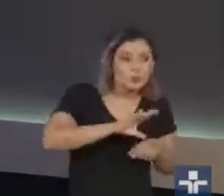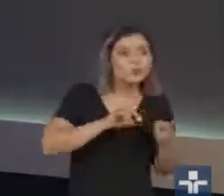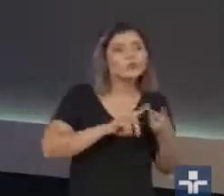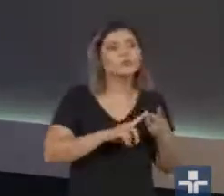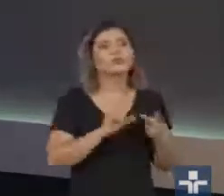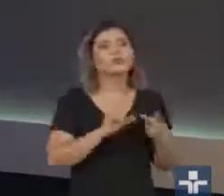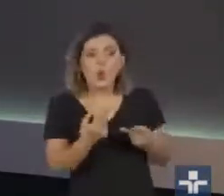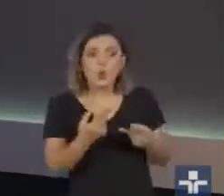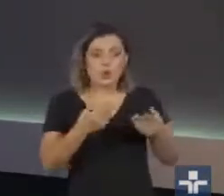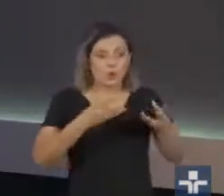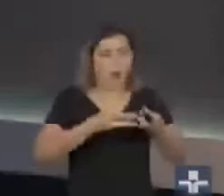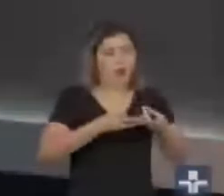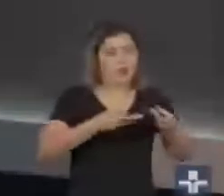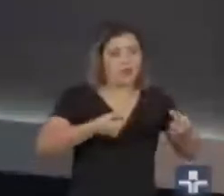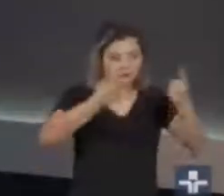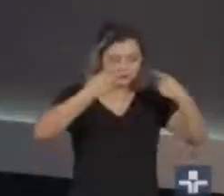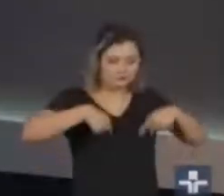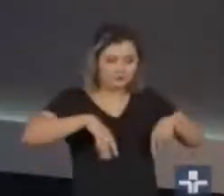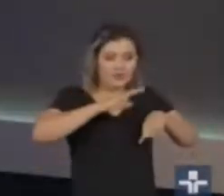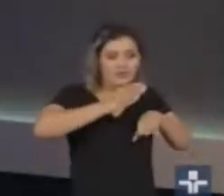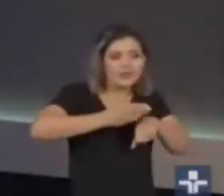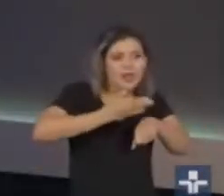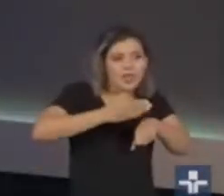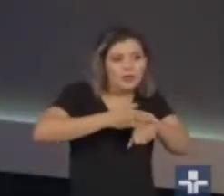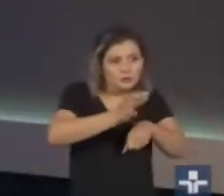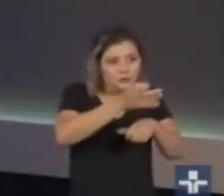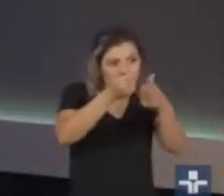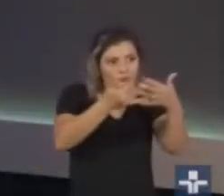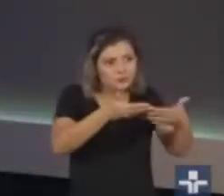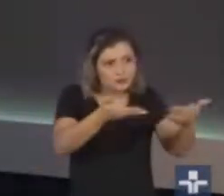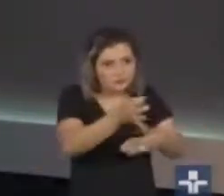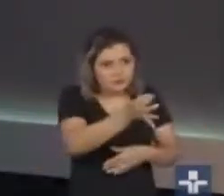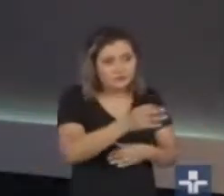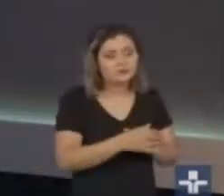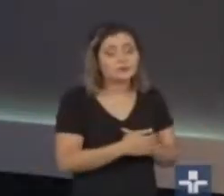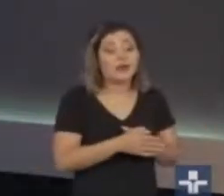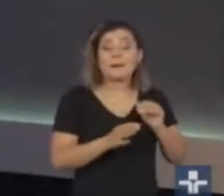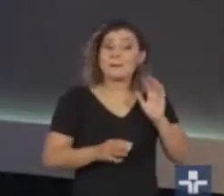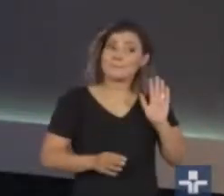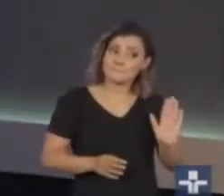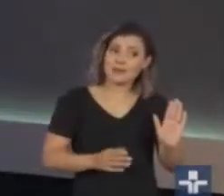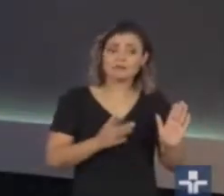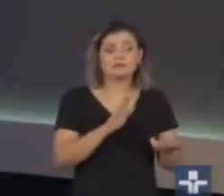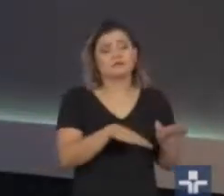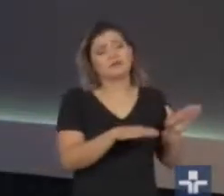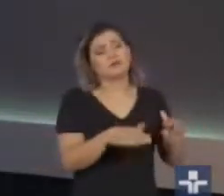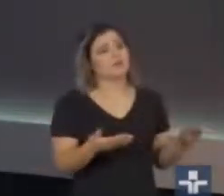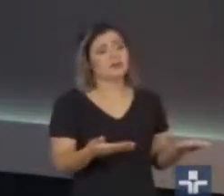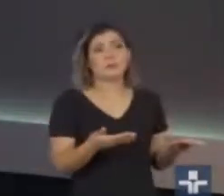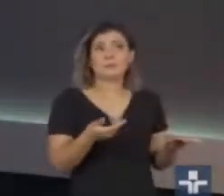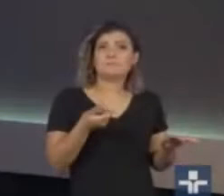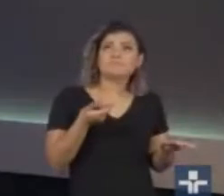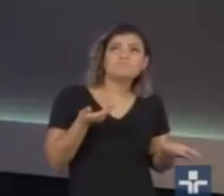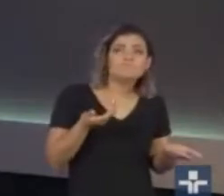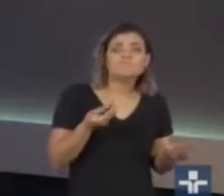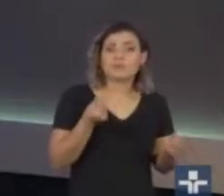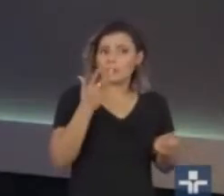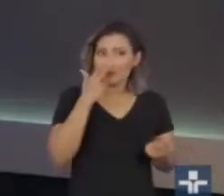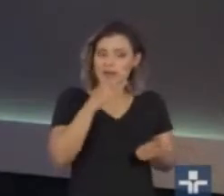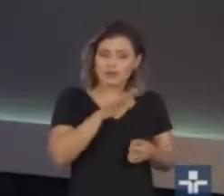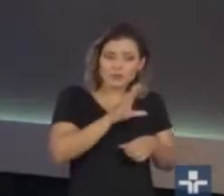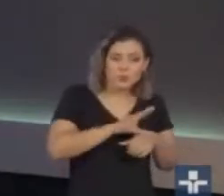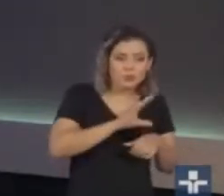buscar a requalificação, que é o que você nos traz agora. Mas muitas vezes investir